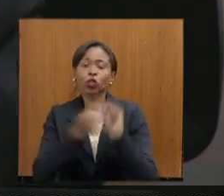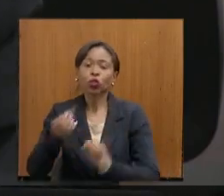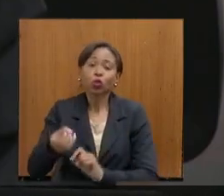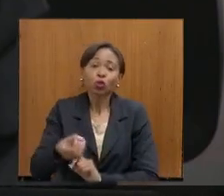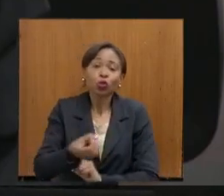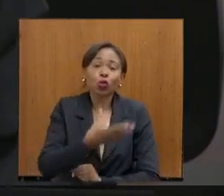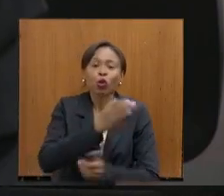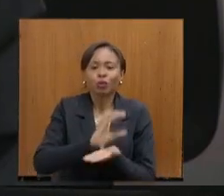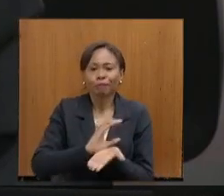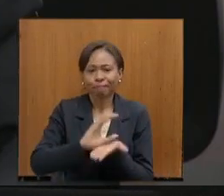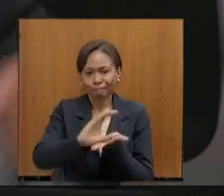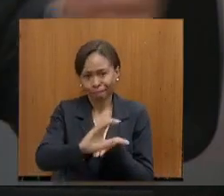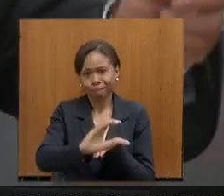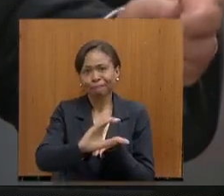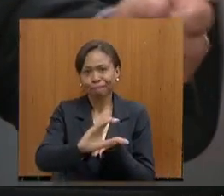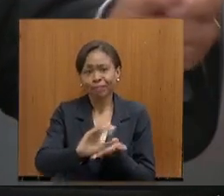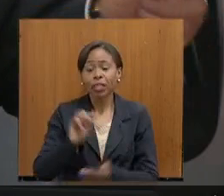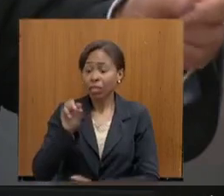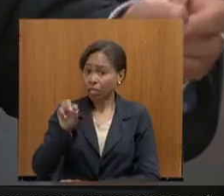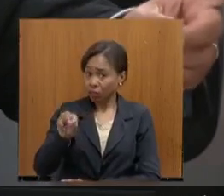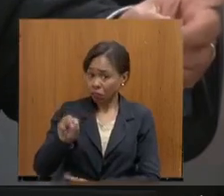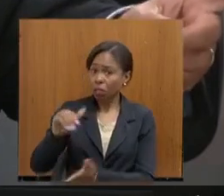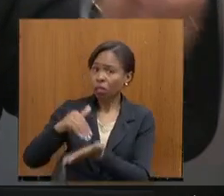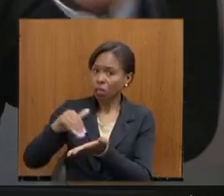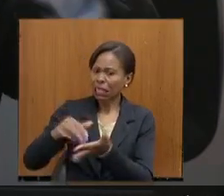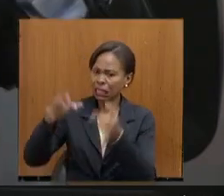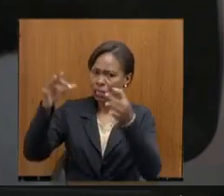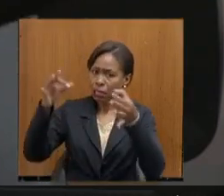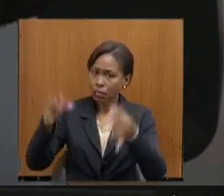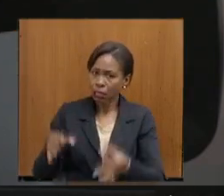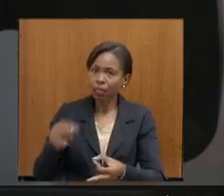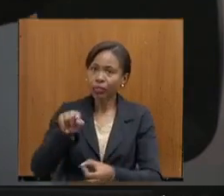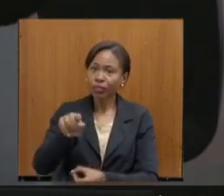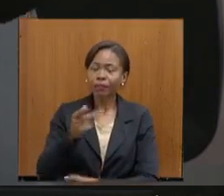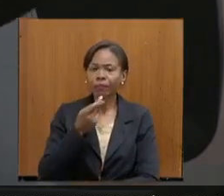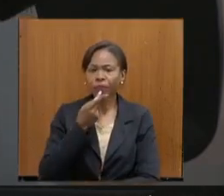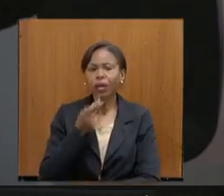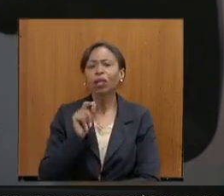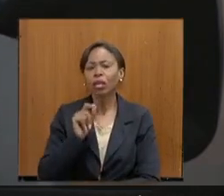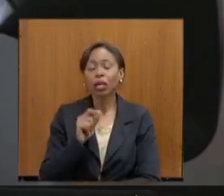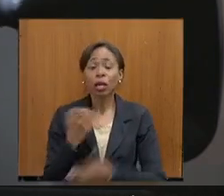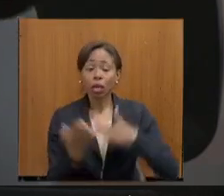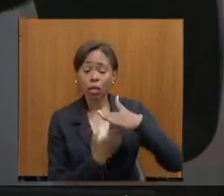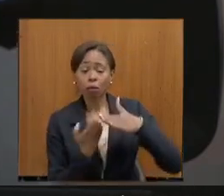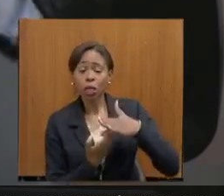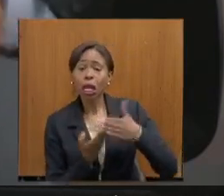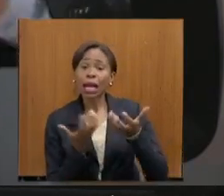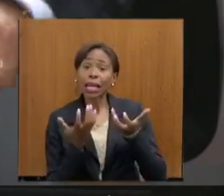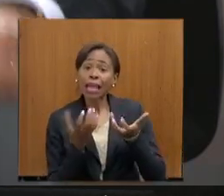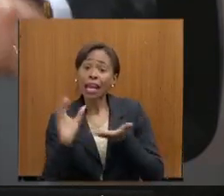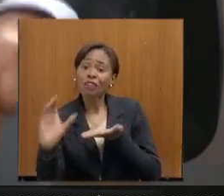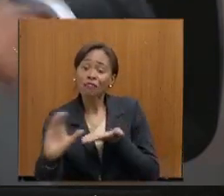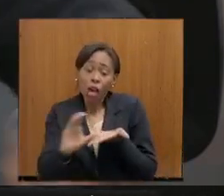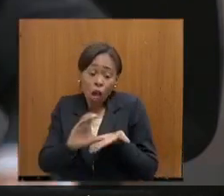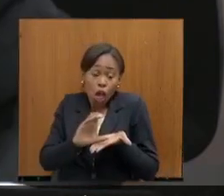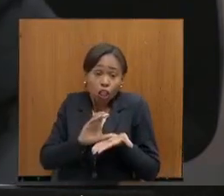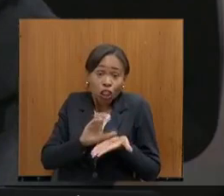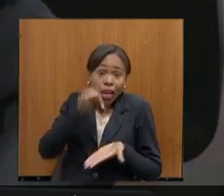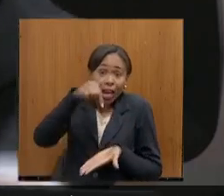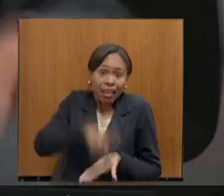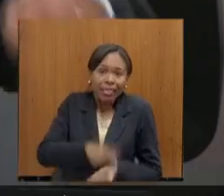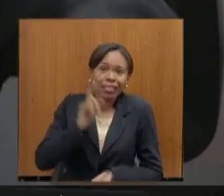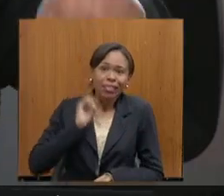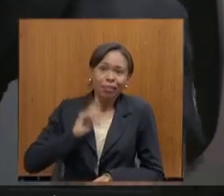novos revestimentos e vossa excelência Tá certo quando fala empresário que a investir Minas porque tem segurança